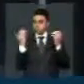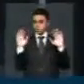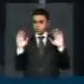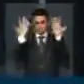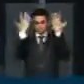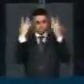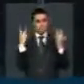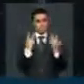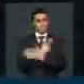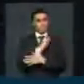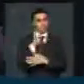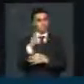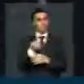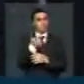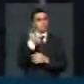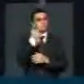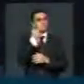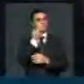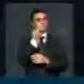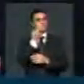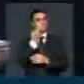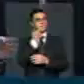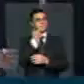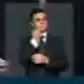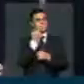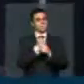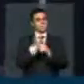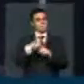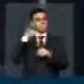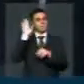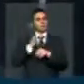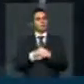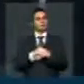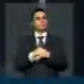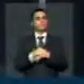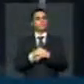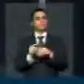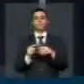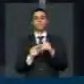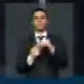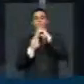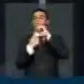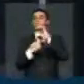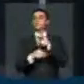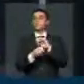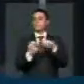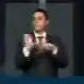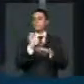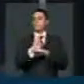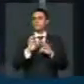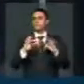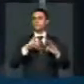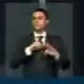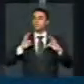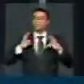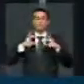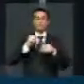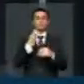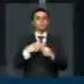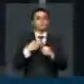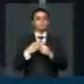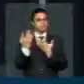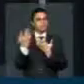anos, sendo o único Estado brasileiro que 100% de adesão terá dos municípios. Cabe